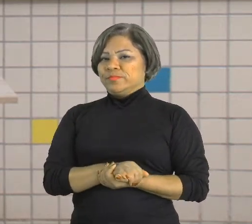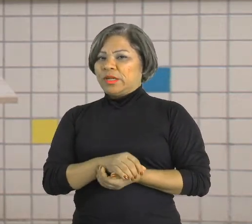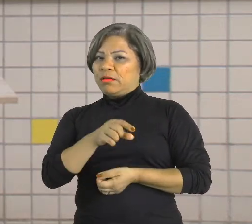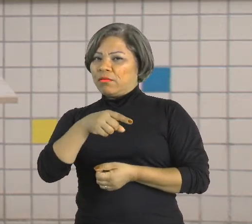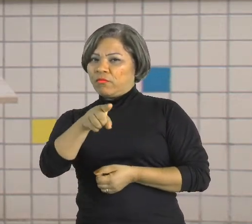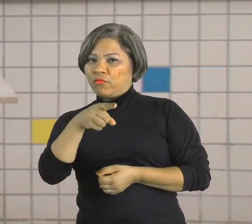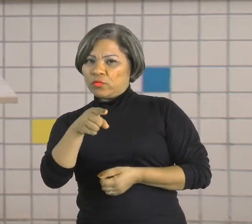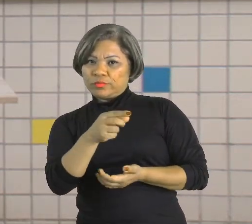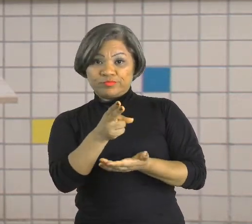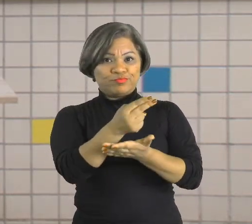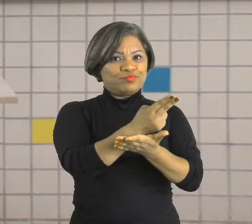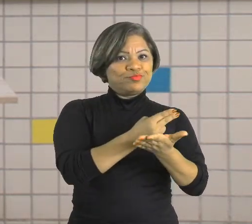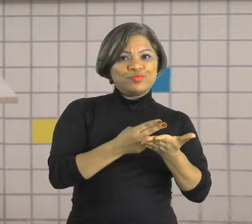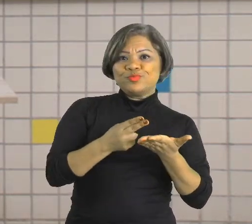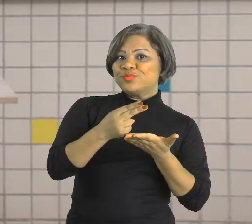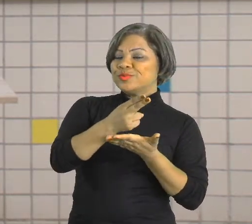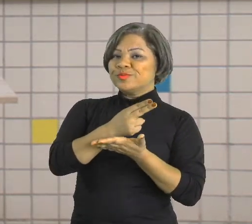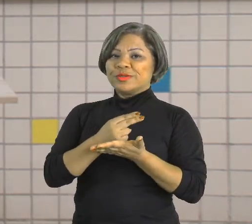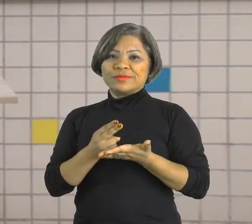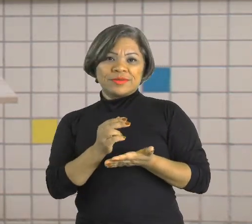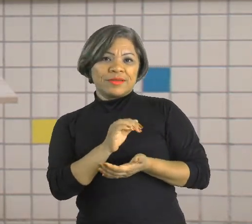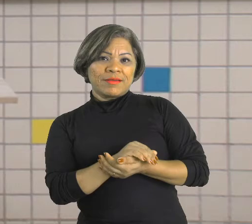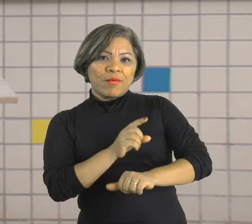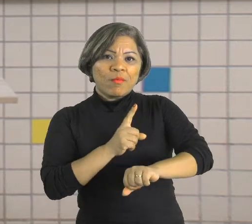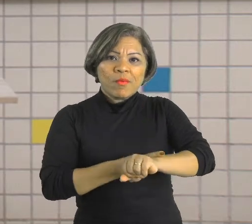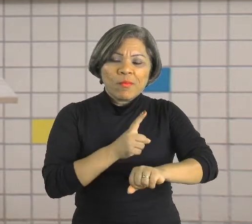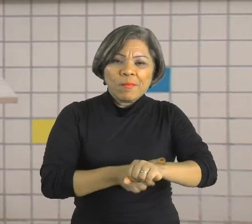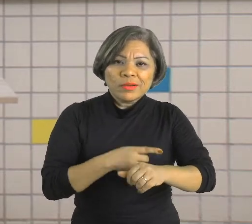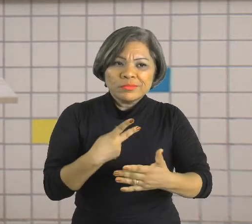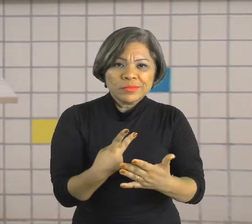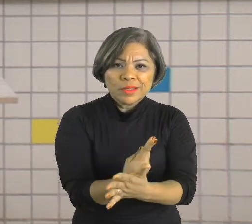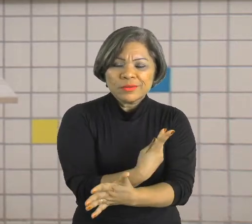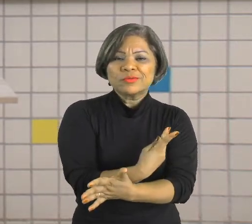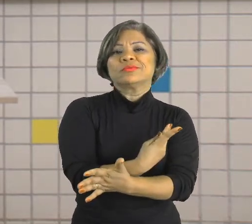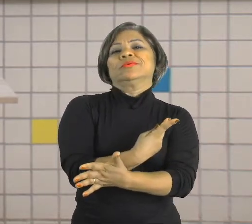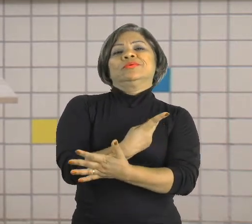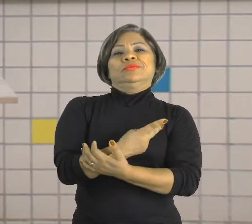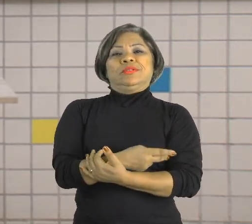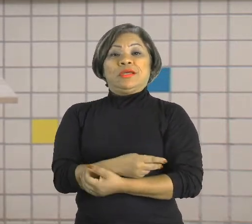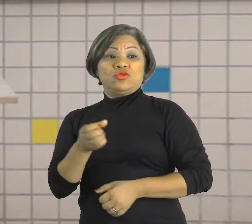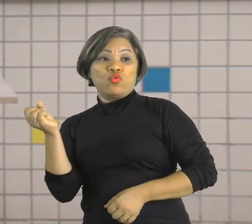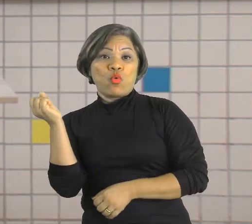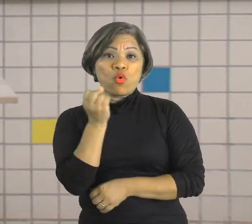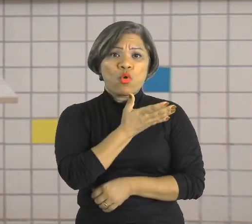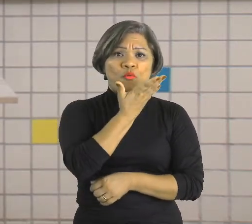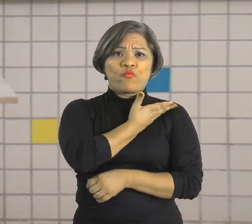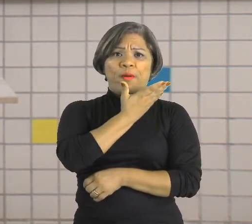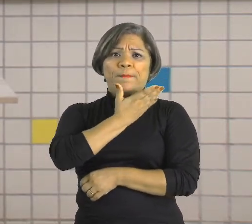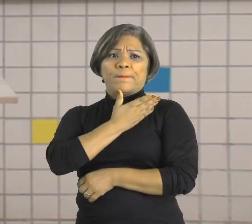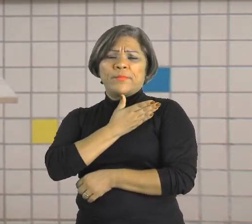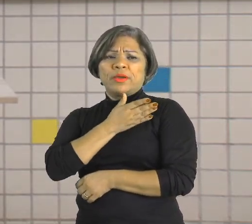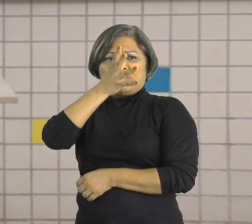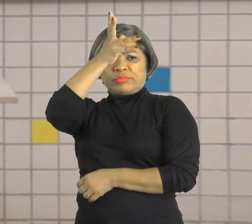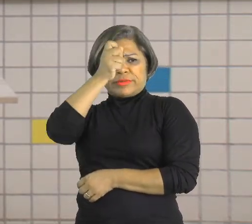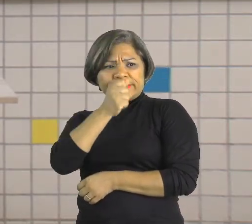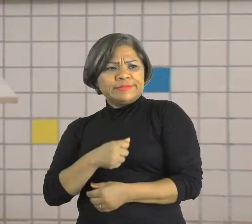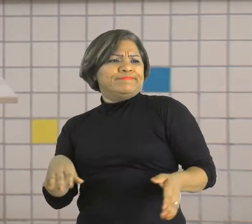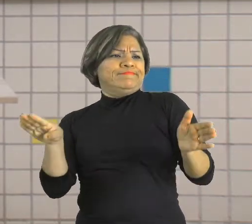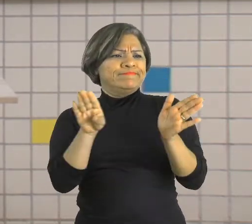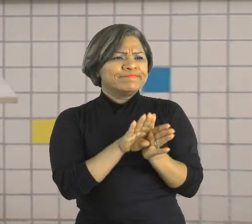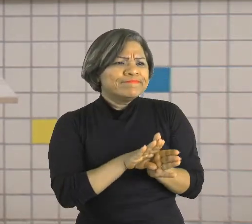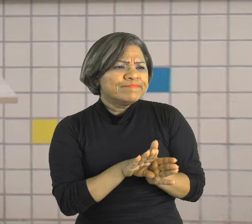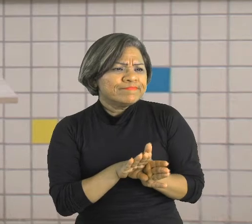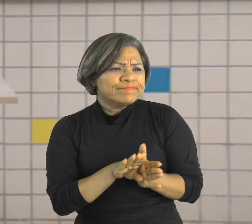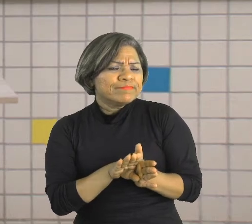vão desenhar esse momento que acontece da história. Quando os novos amigos de Pipoca chegaram